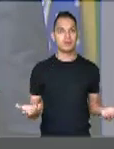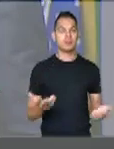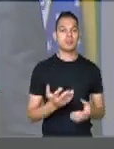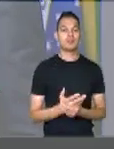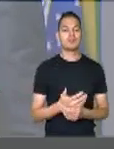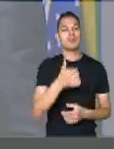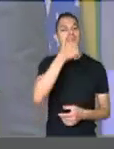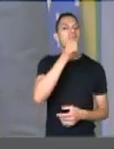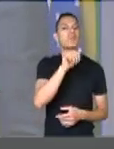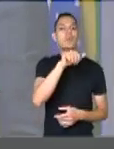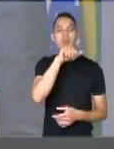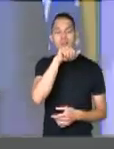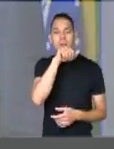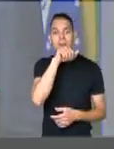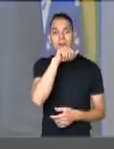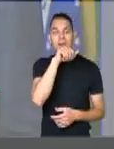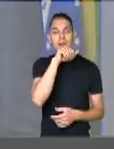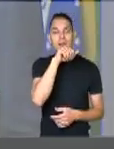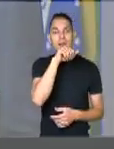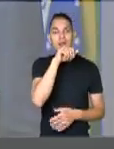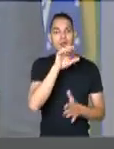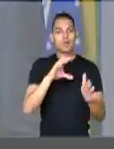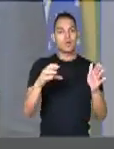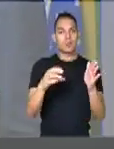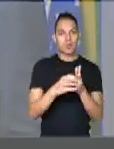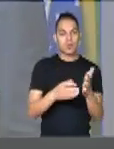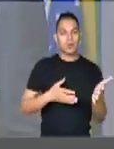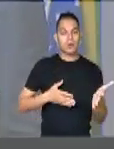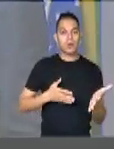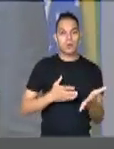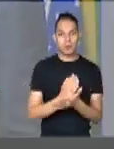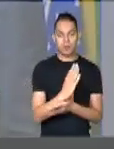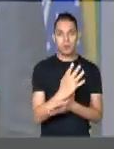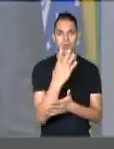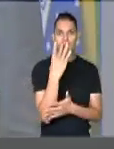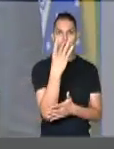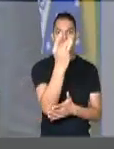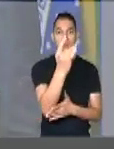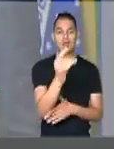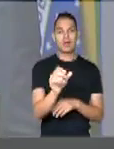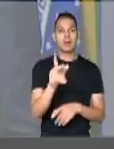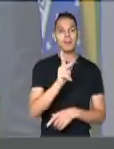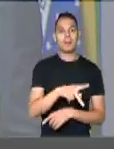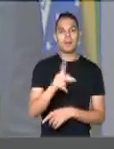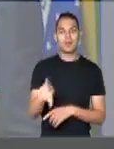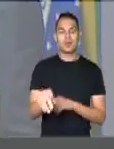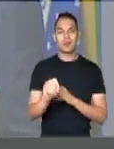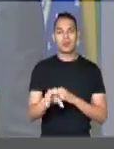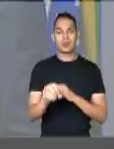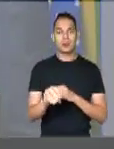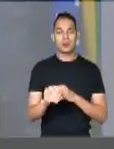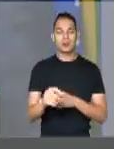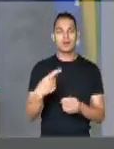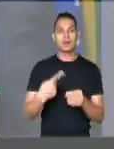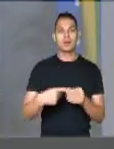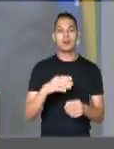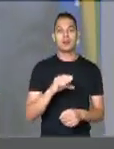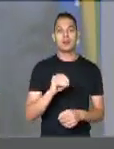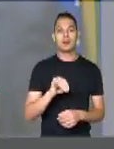E minha mãe passou numa seleção, no concurso, e foi ensinar em Coité, Conceição do